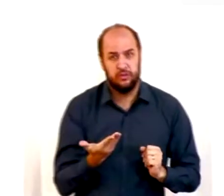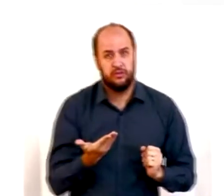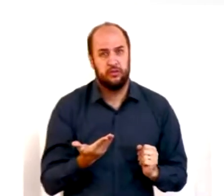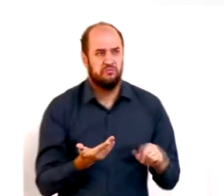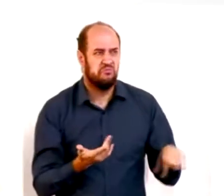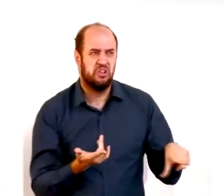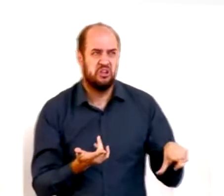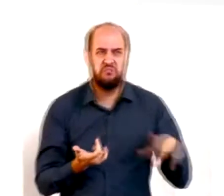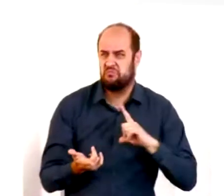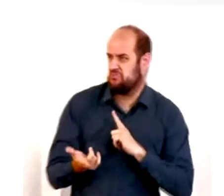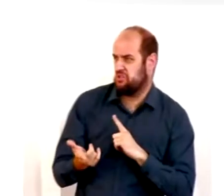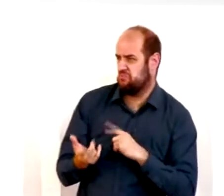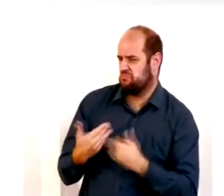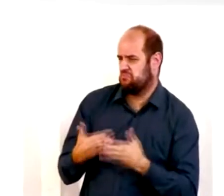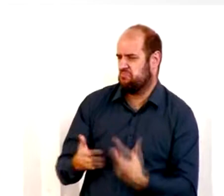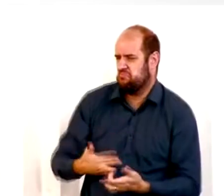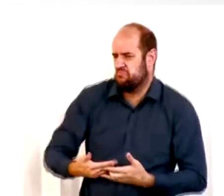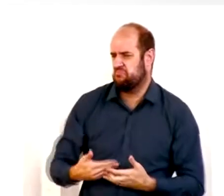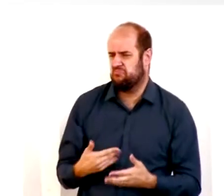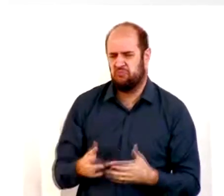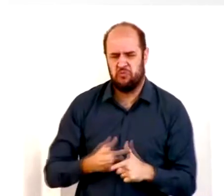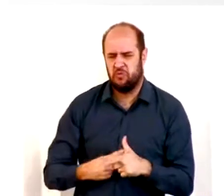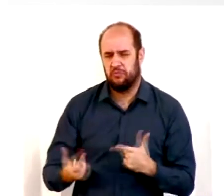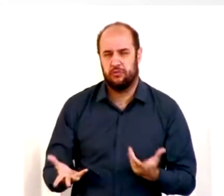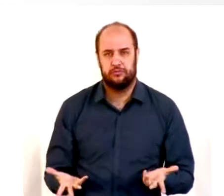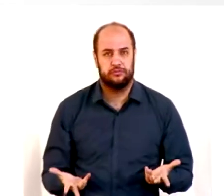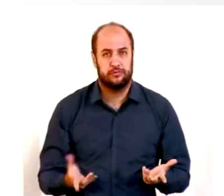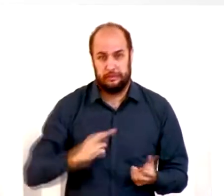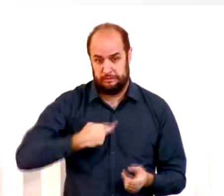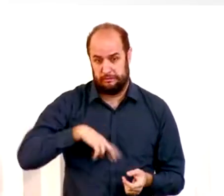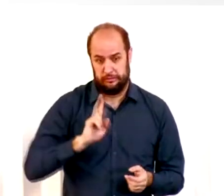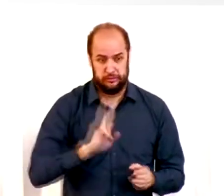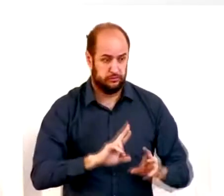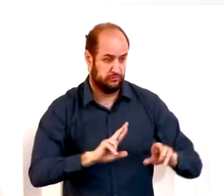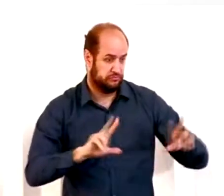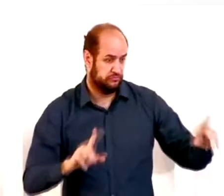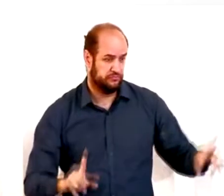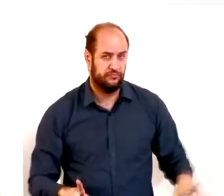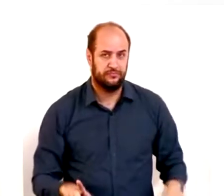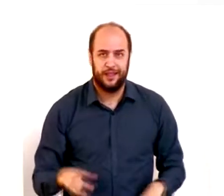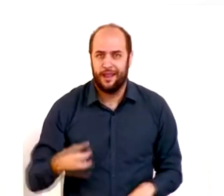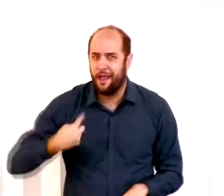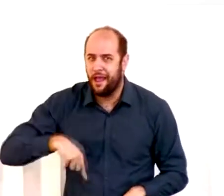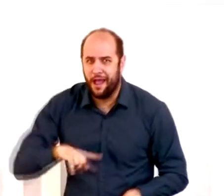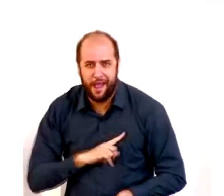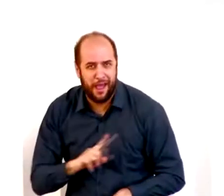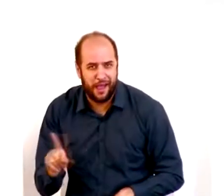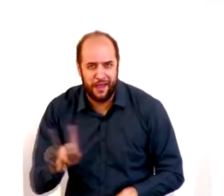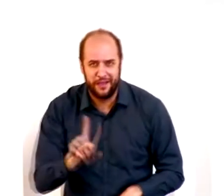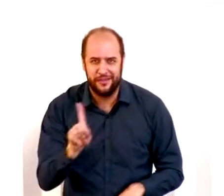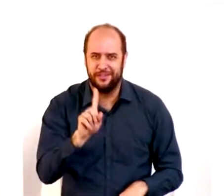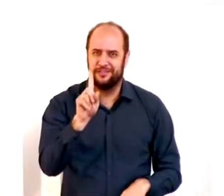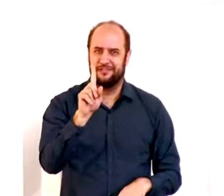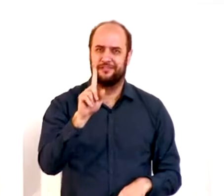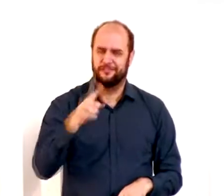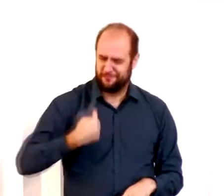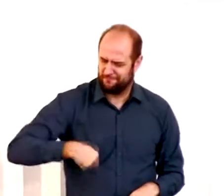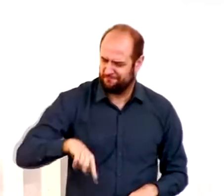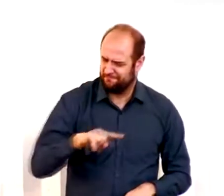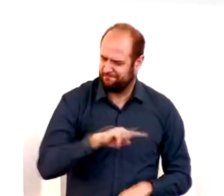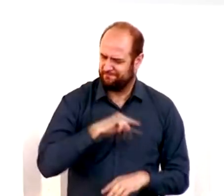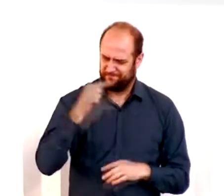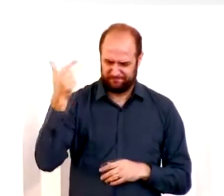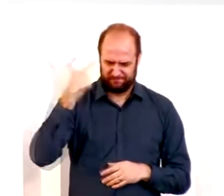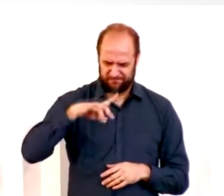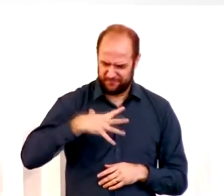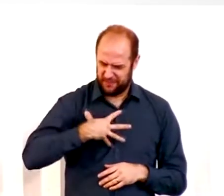tudo bem. Assim como tantas outras correntes religiosas. Para nós não. Para nós somos herdeiros